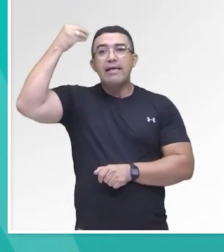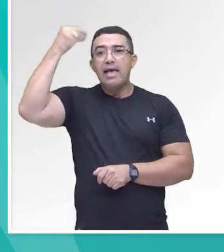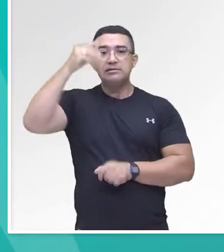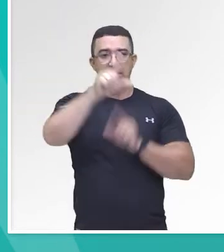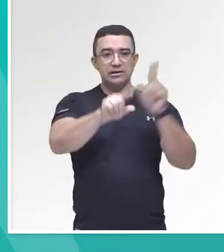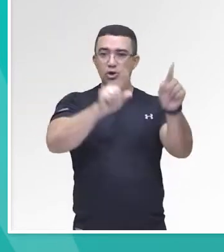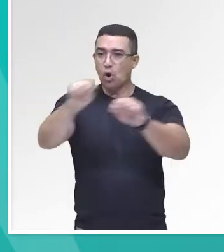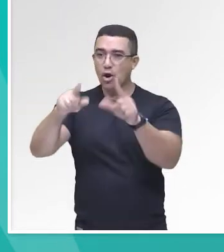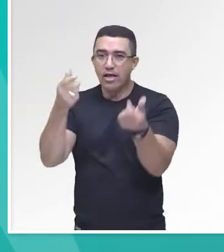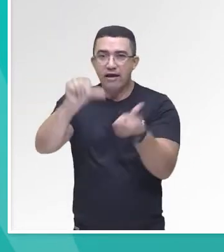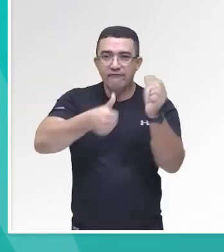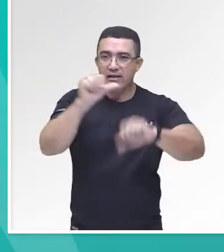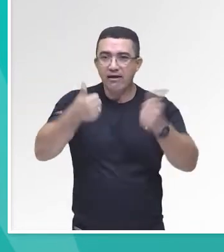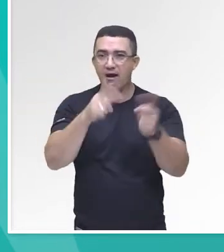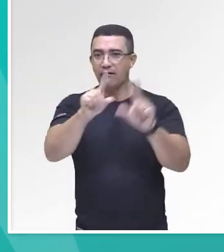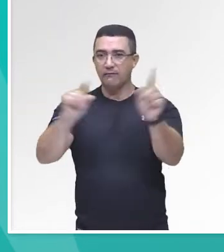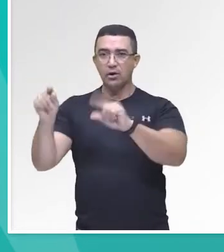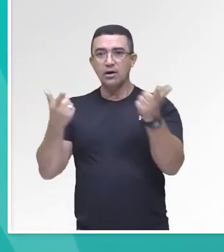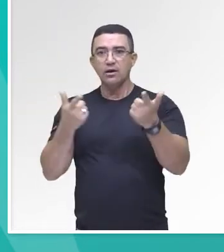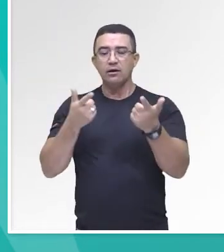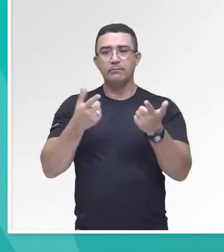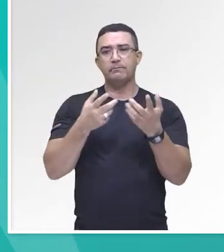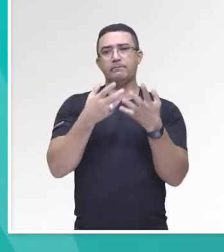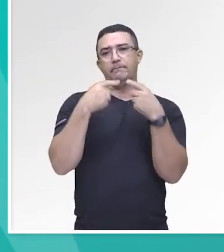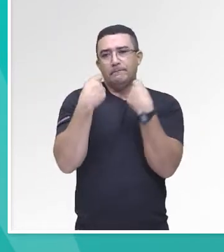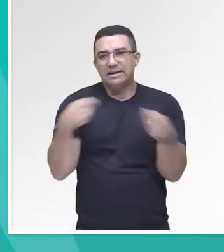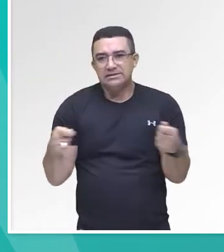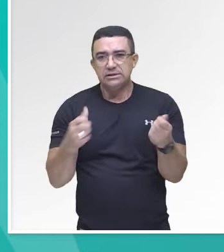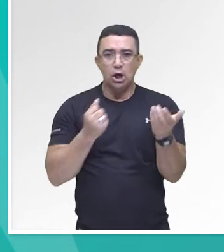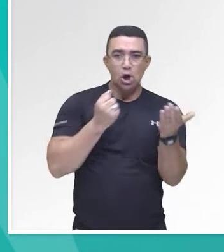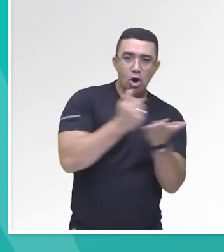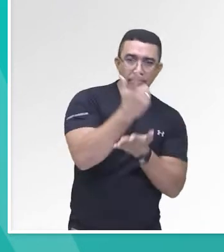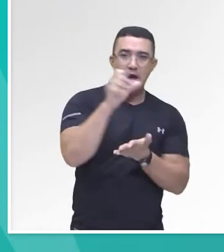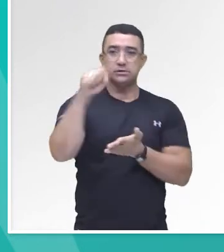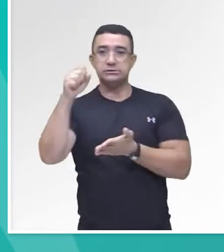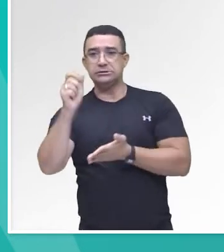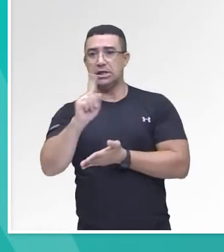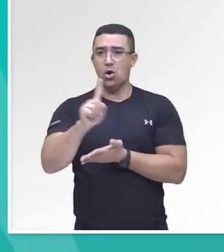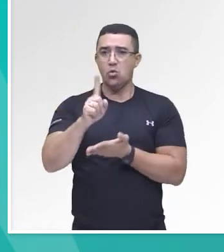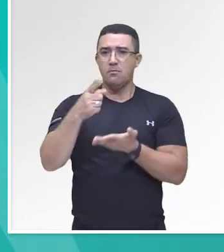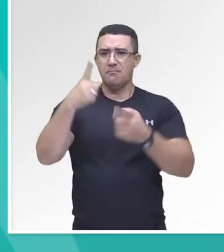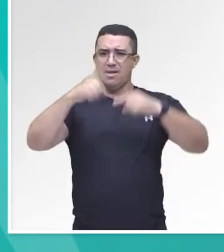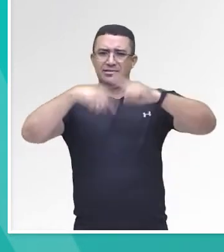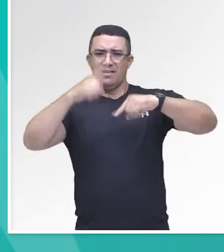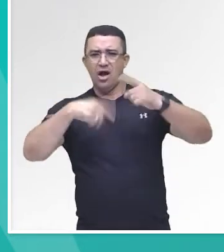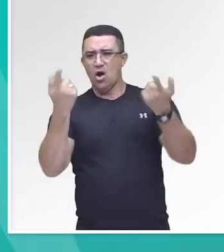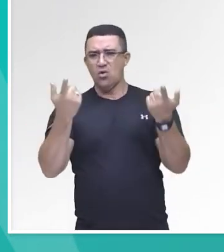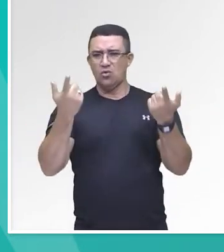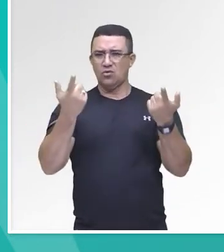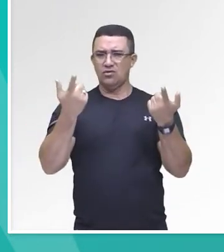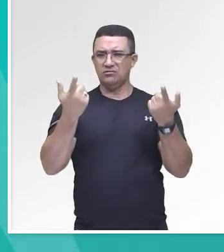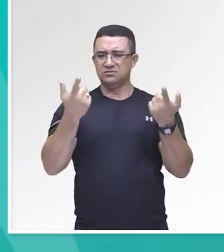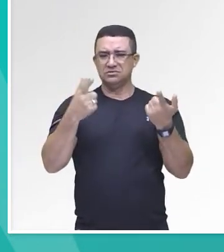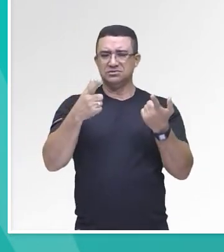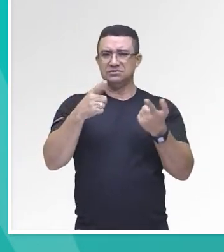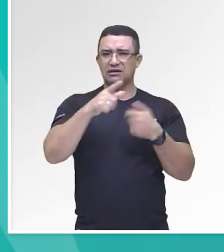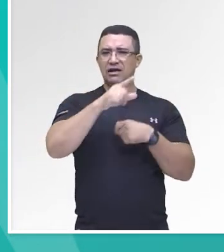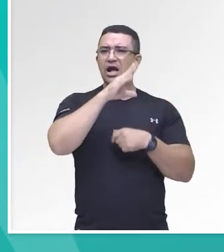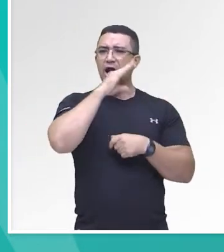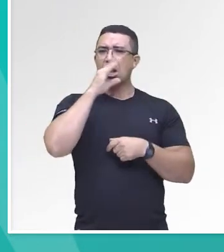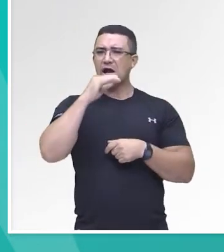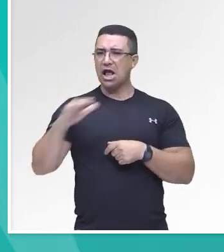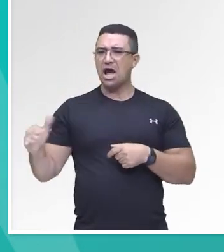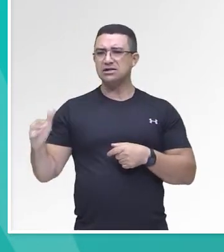para avaliar se precisam ou não comprar determinado objeto, determinado produto, né? Eles acham